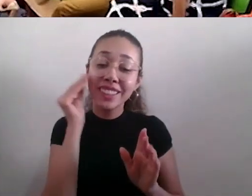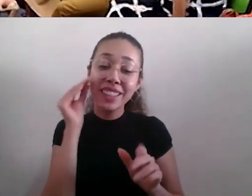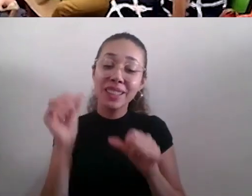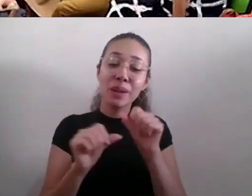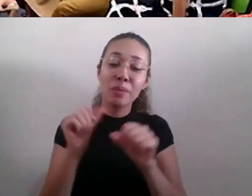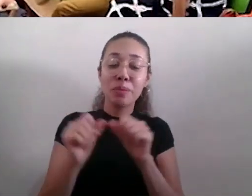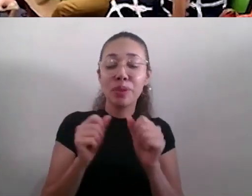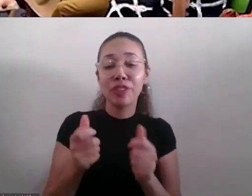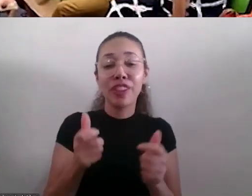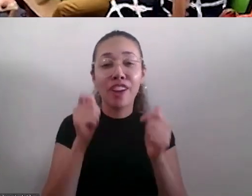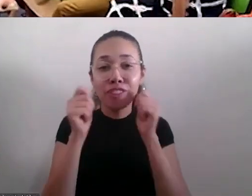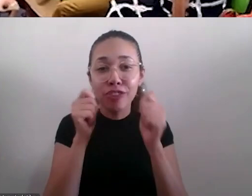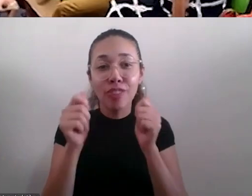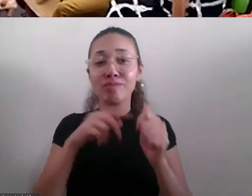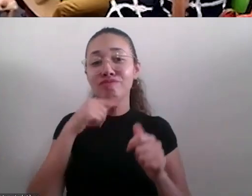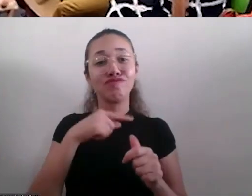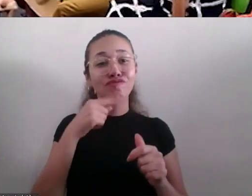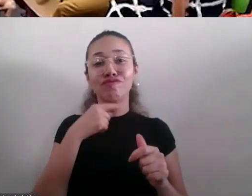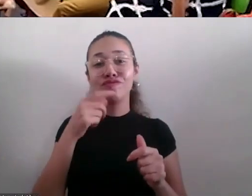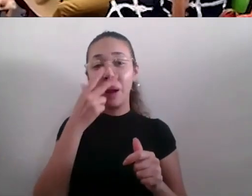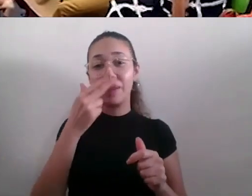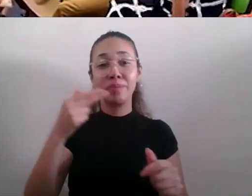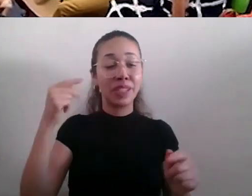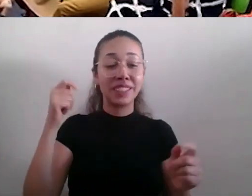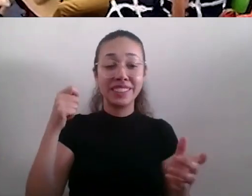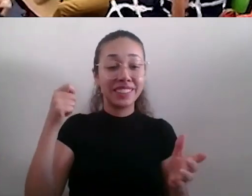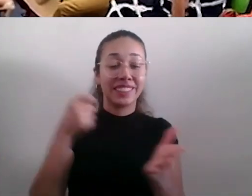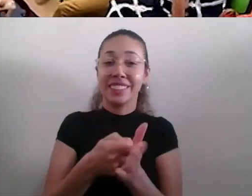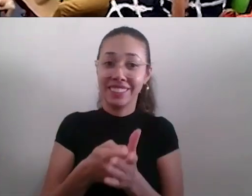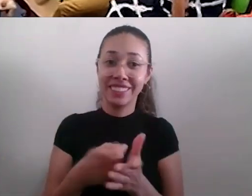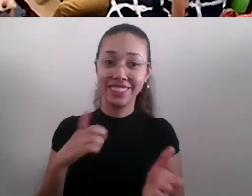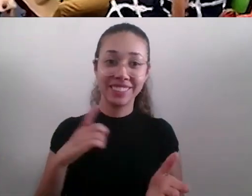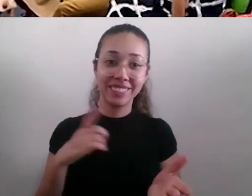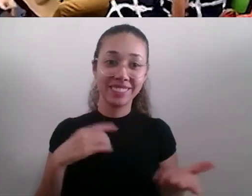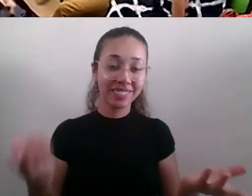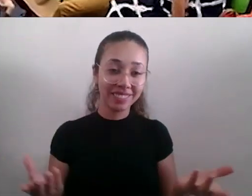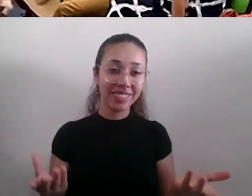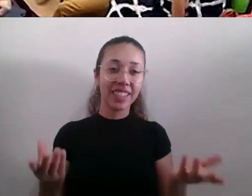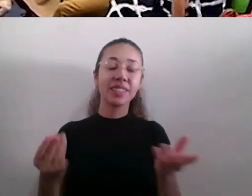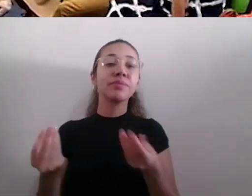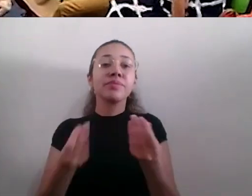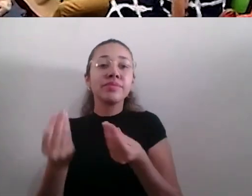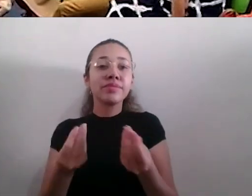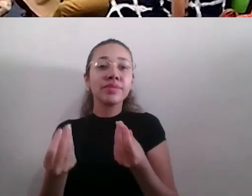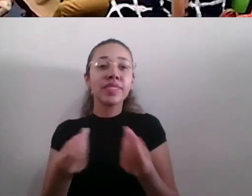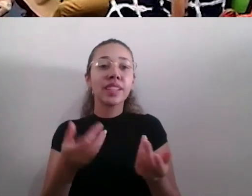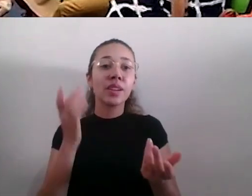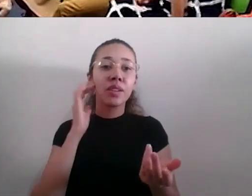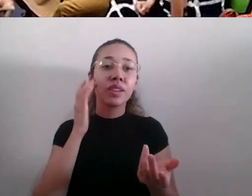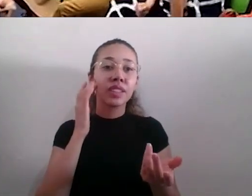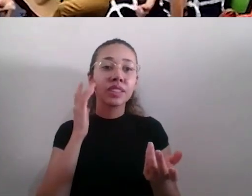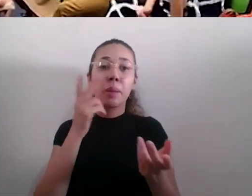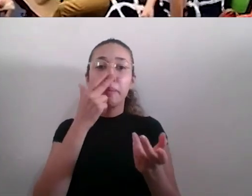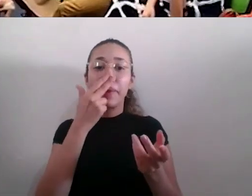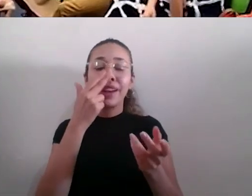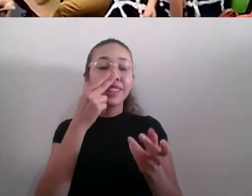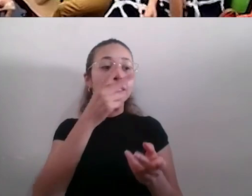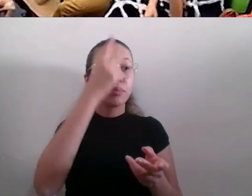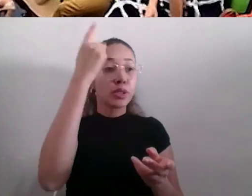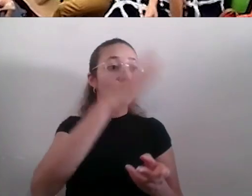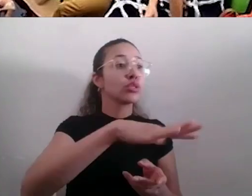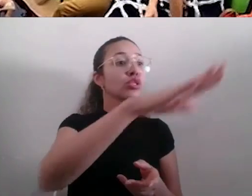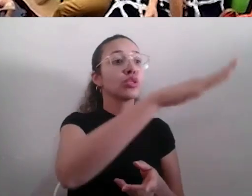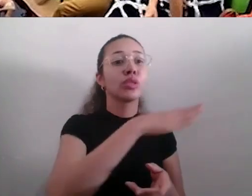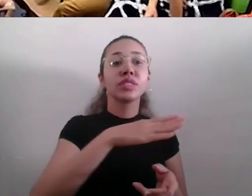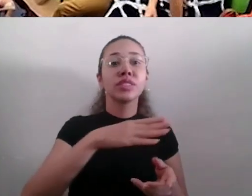gente vai sempre, e aí fica nessa complexidade, será que a gente está numa bolha? Sabe? Será que o